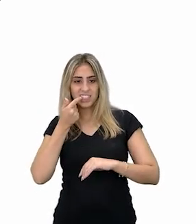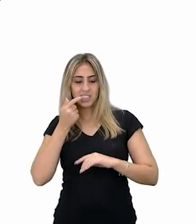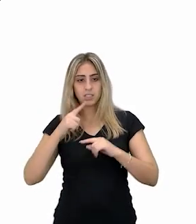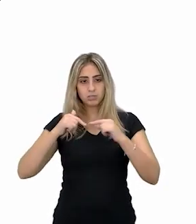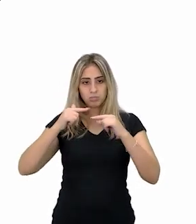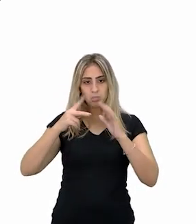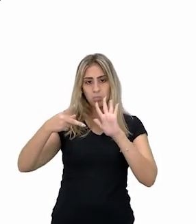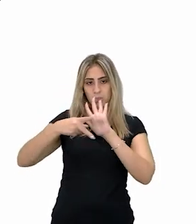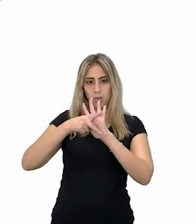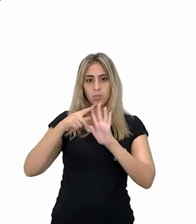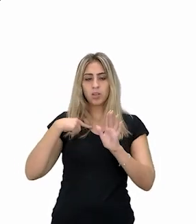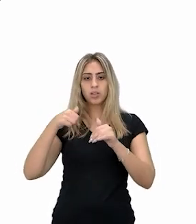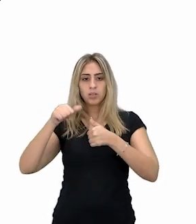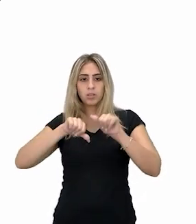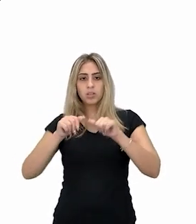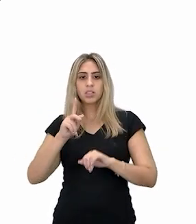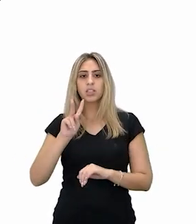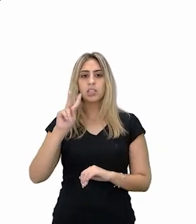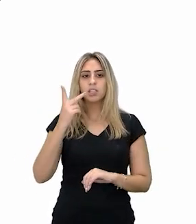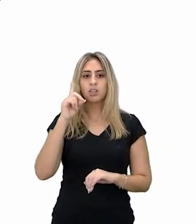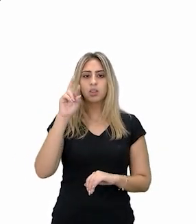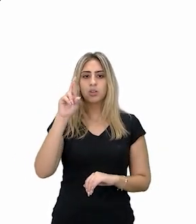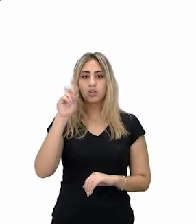pela substância conhecida como